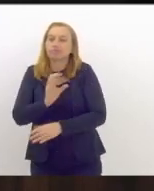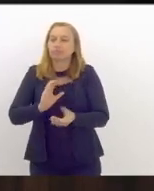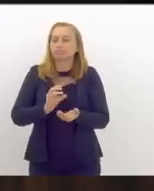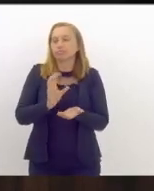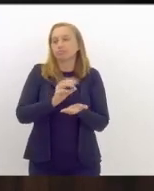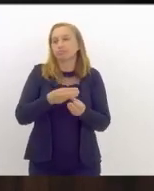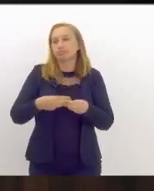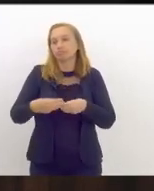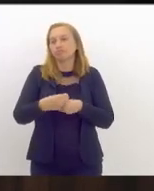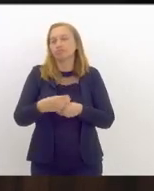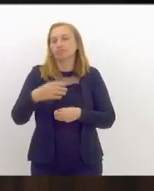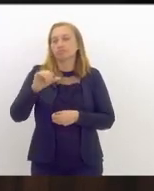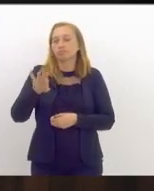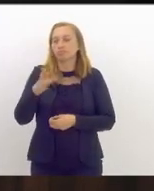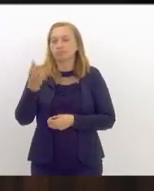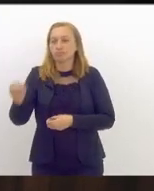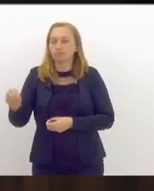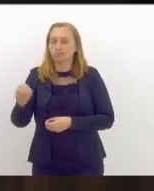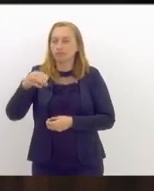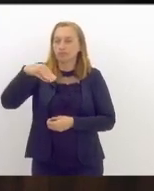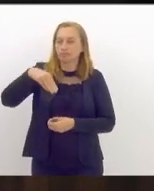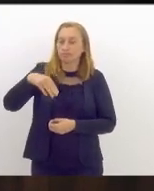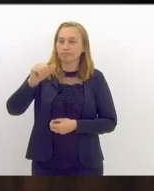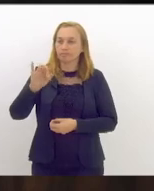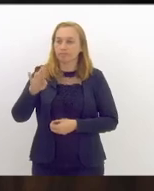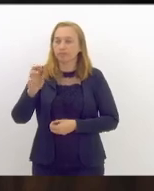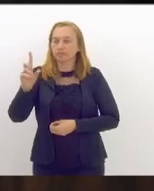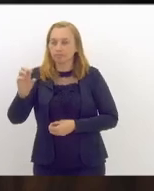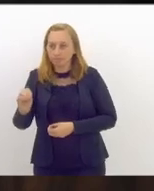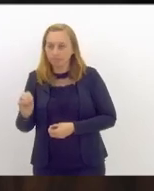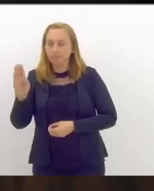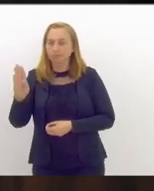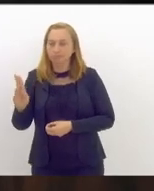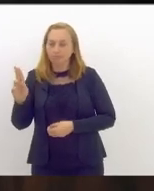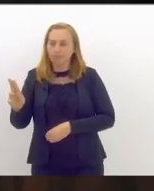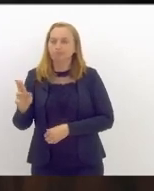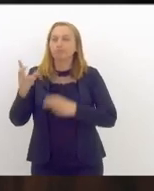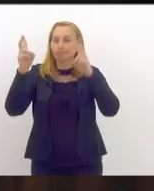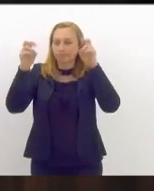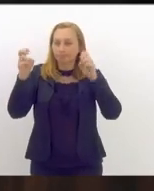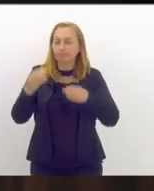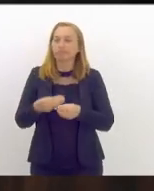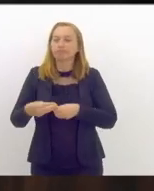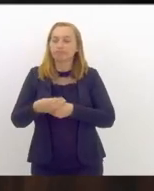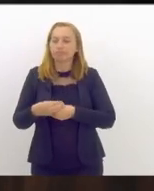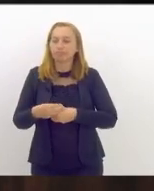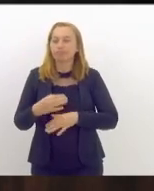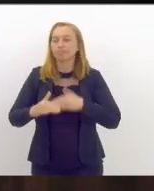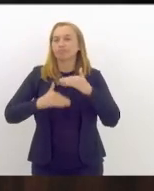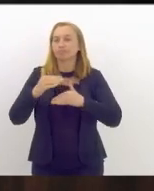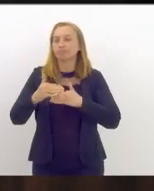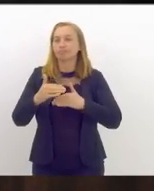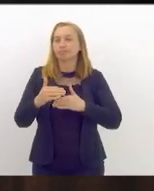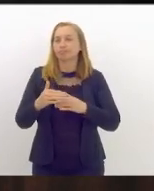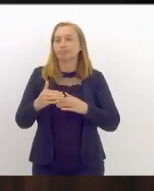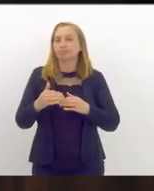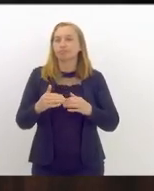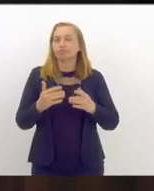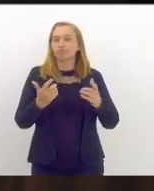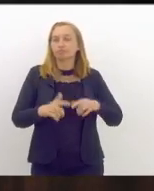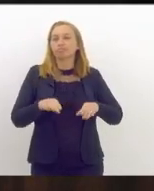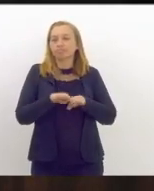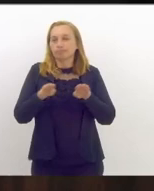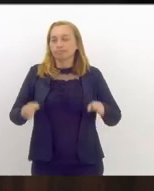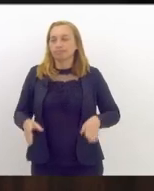municípios de Conceição de Macabu e cada pebos vendendo de pareceres as comissões Justiça de assuntos municipais e desenvolvimento Regional e da mesa